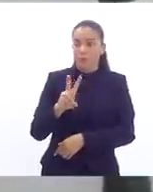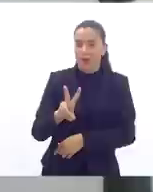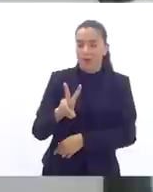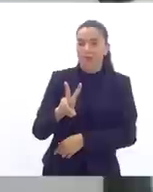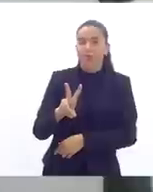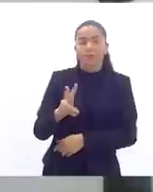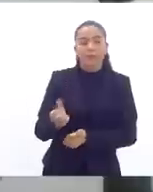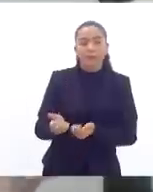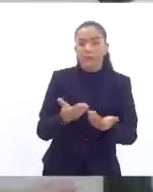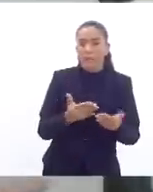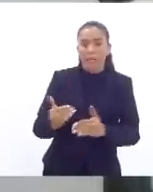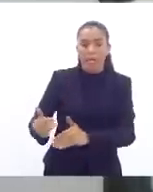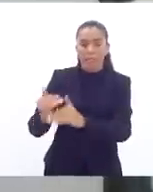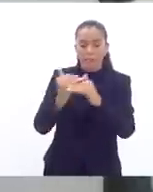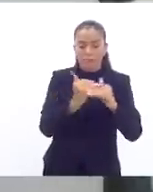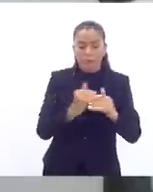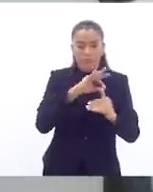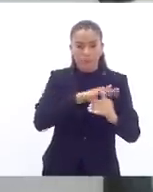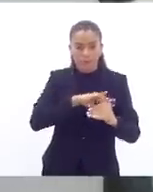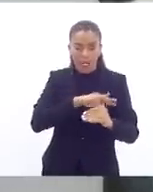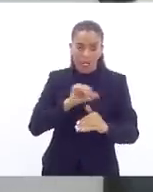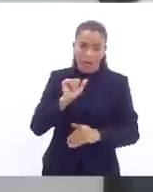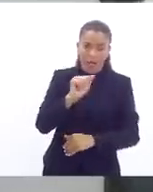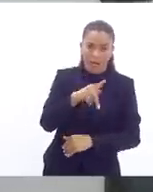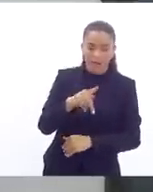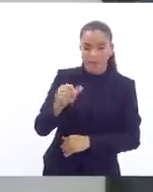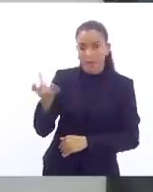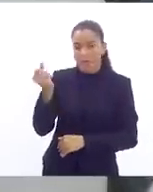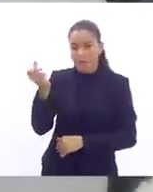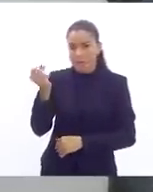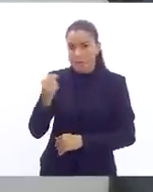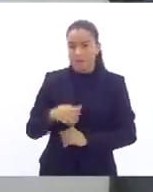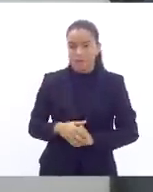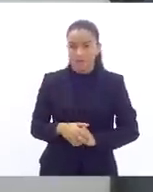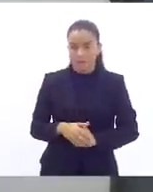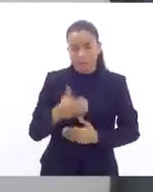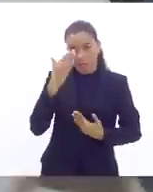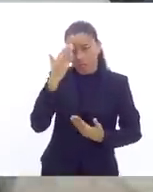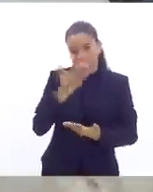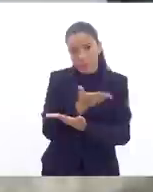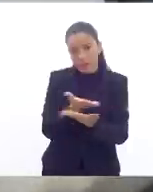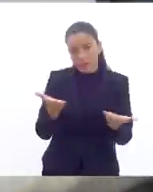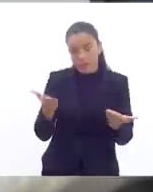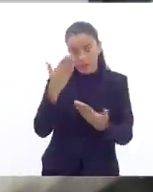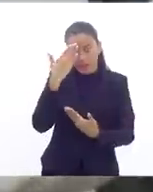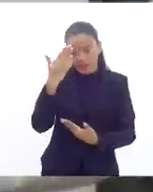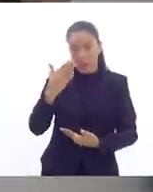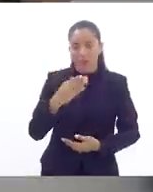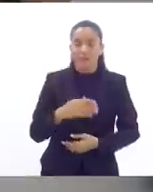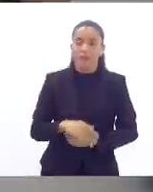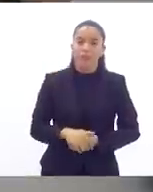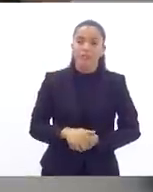a paridade de vida aos nossos aposentados e pensionistas Agradeço a todos obrigado